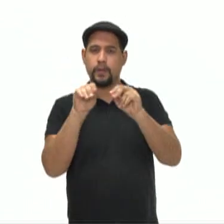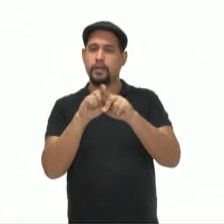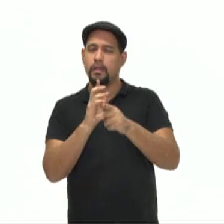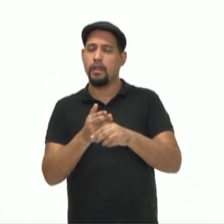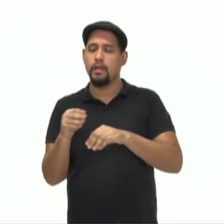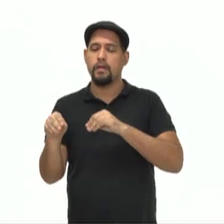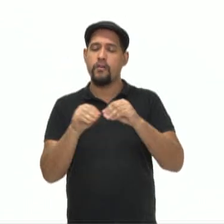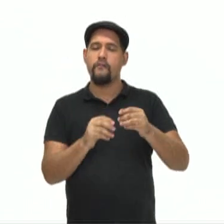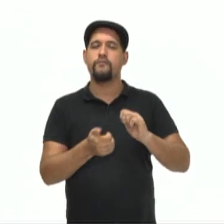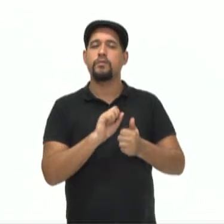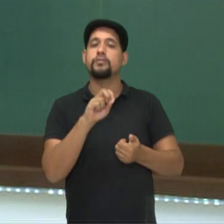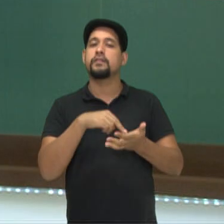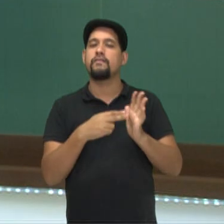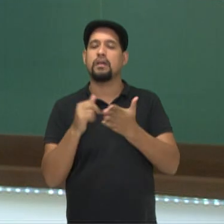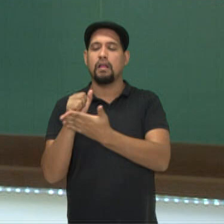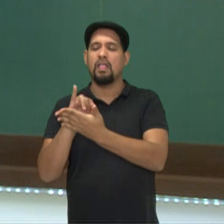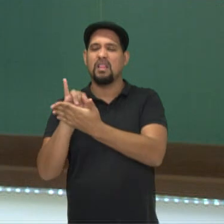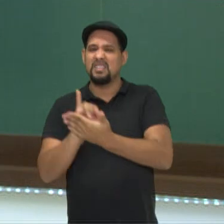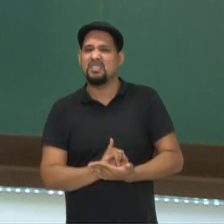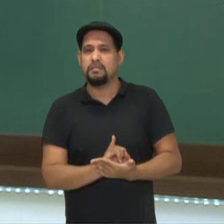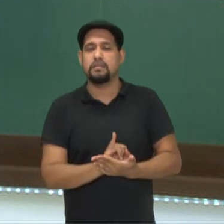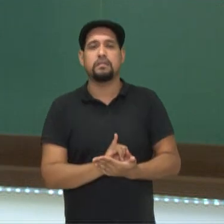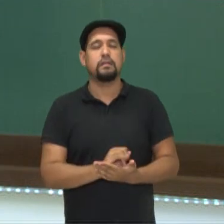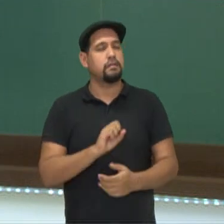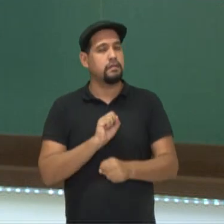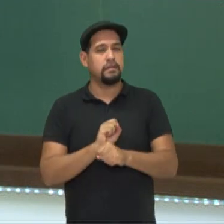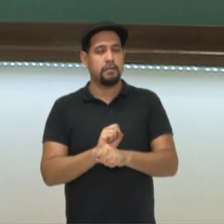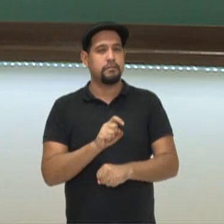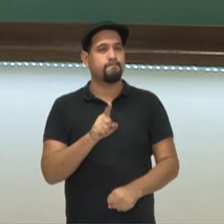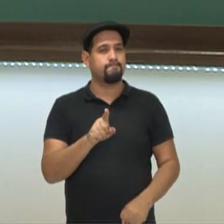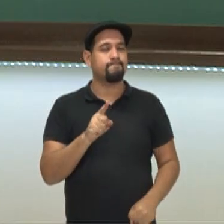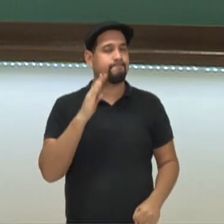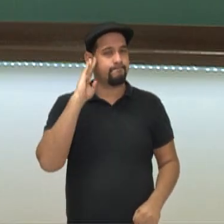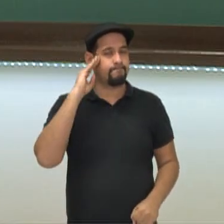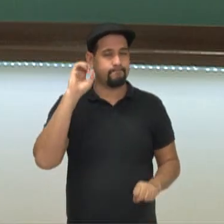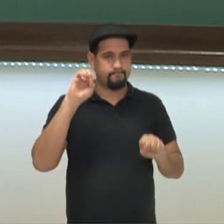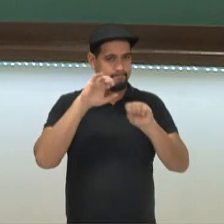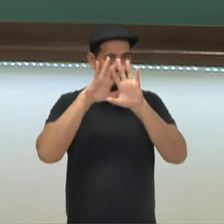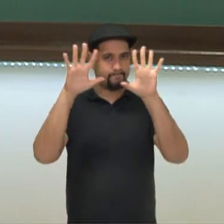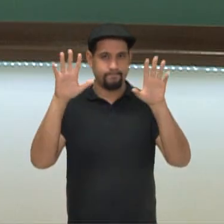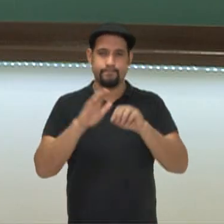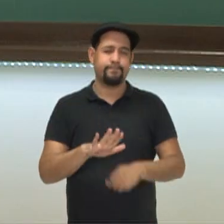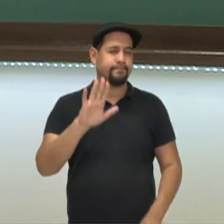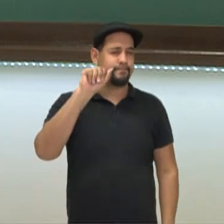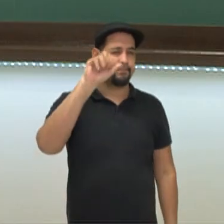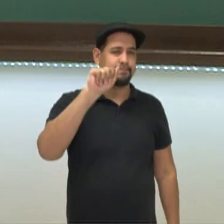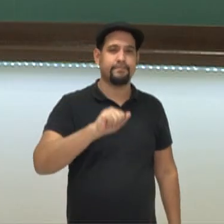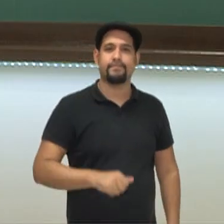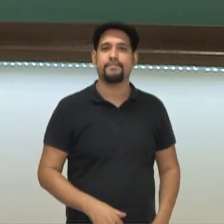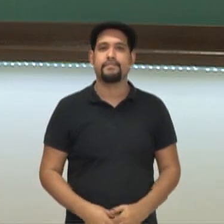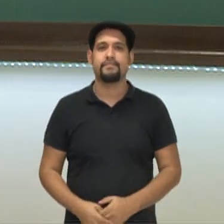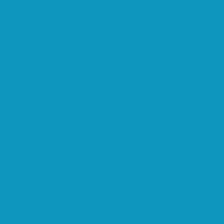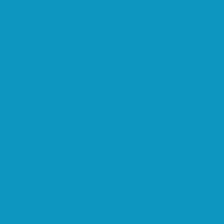e o que é xenofobia. Então, espero que vocês tenham entendido e até mais!